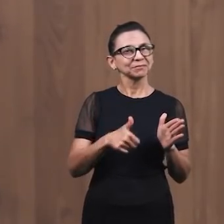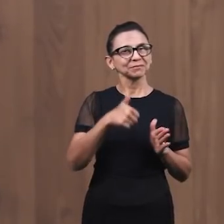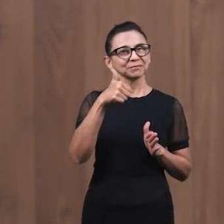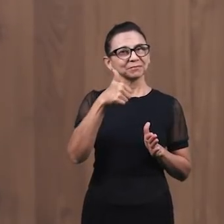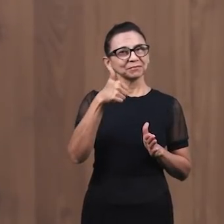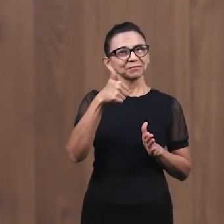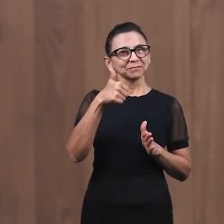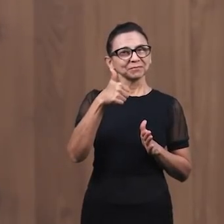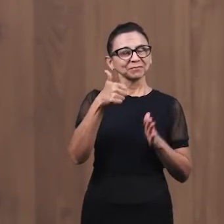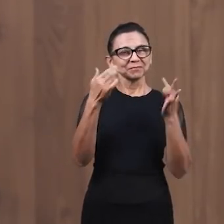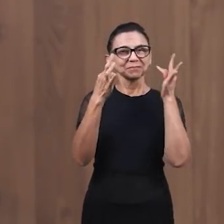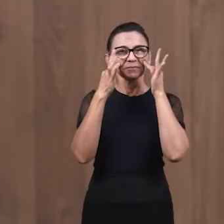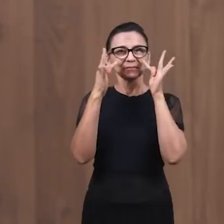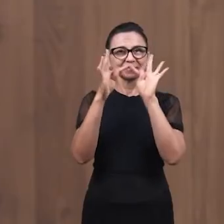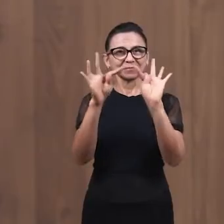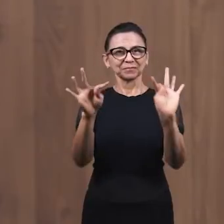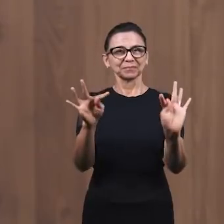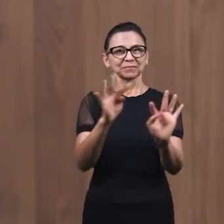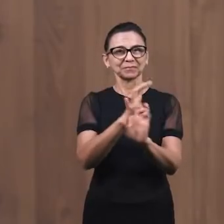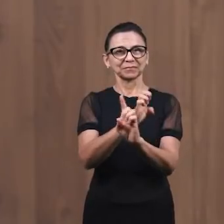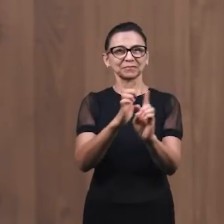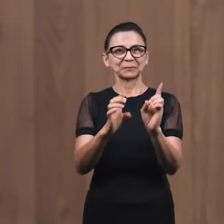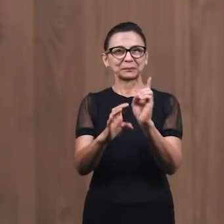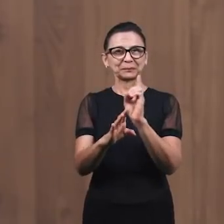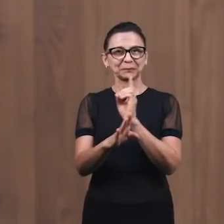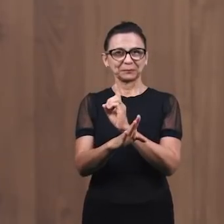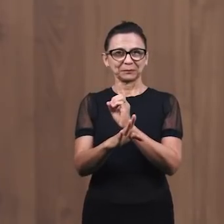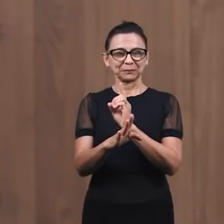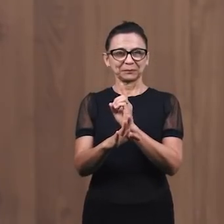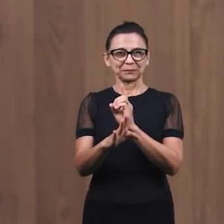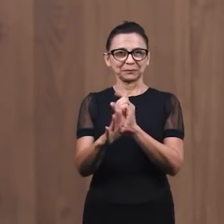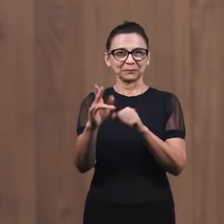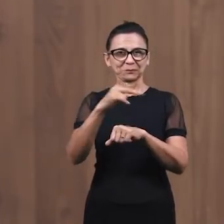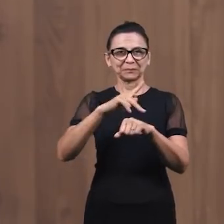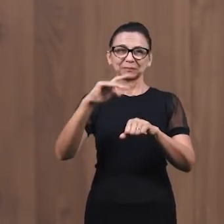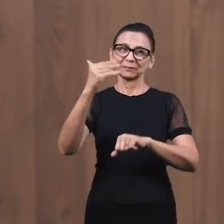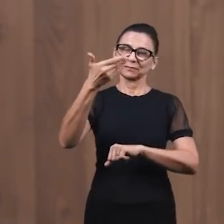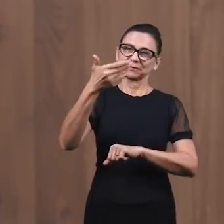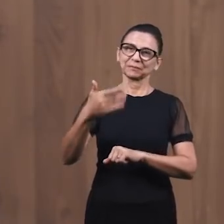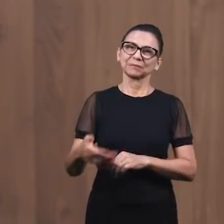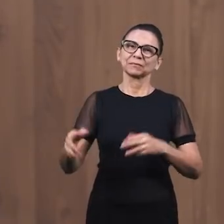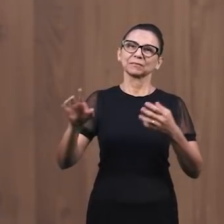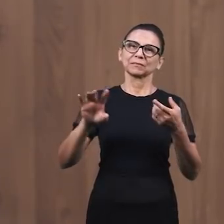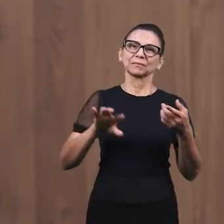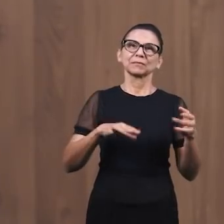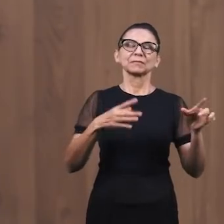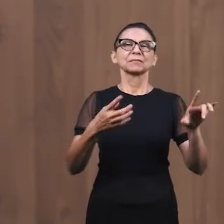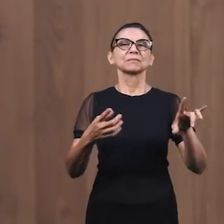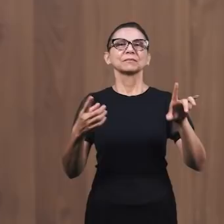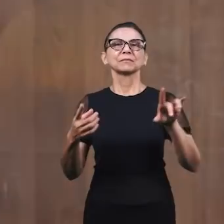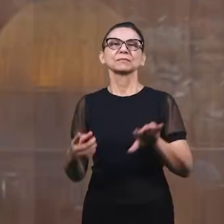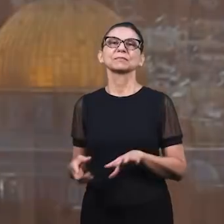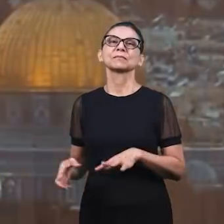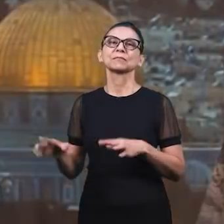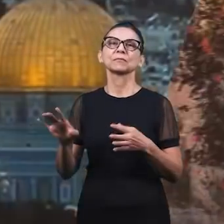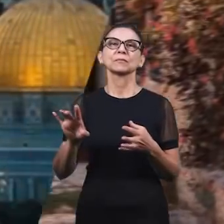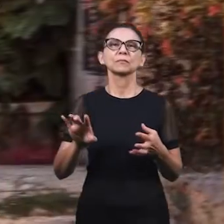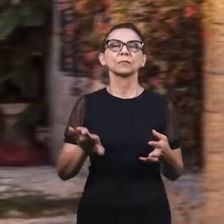primeira apresentação de um testemunho da Escola Bíblica Dominical no exterior. Cantemos ao